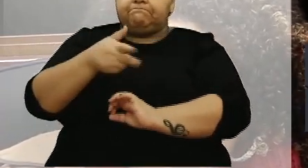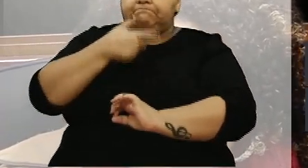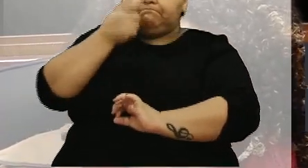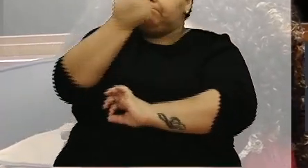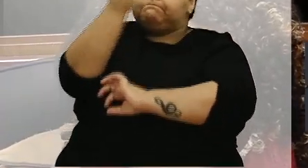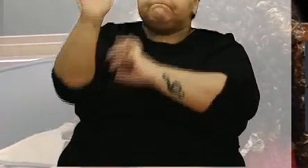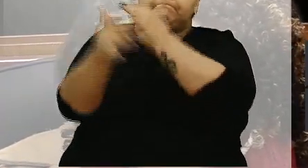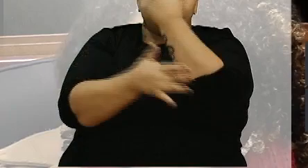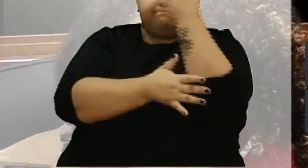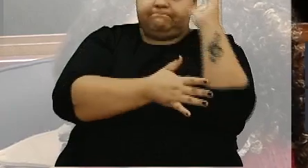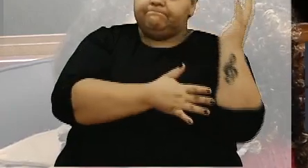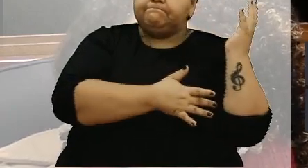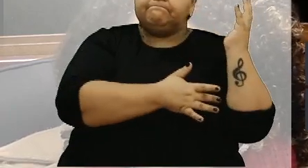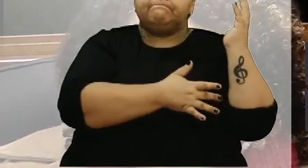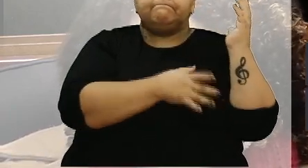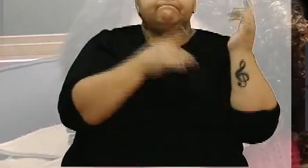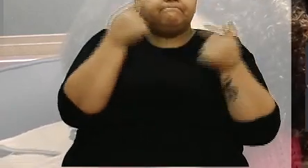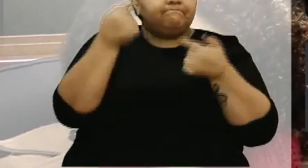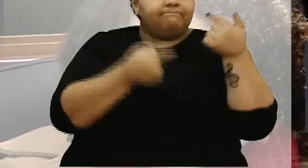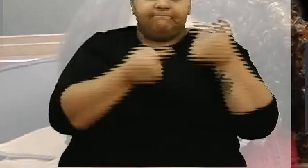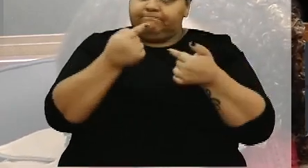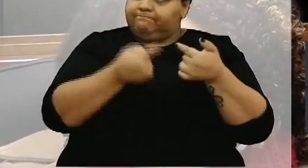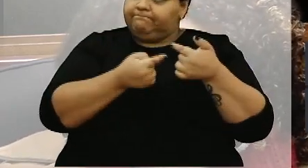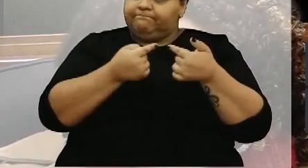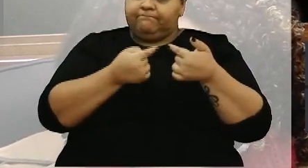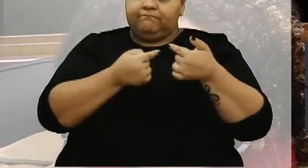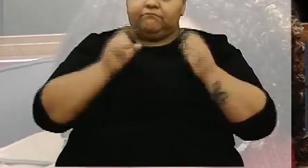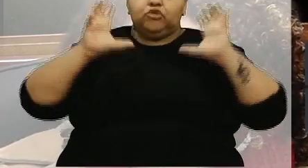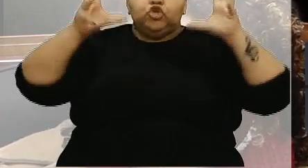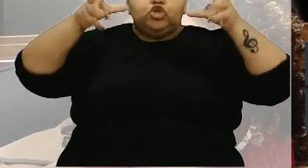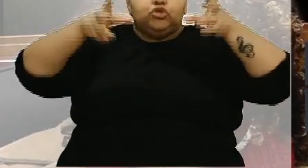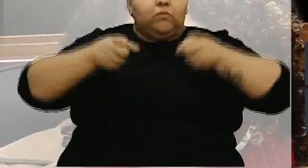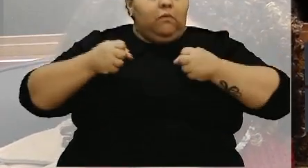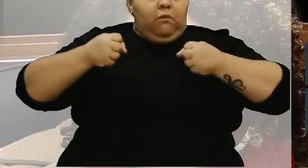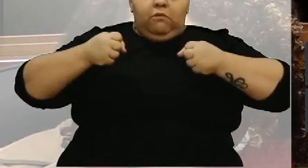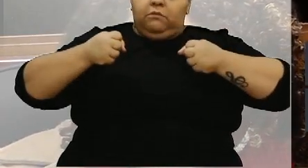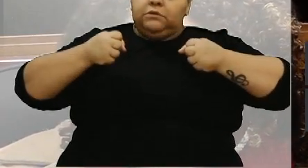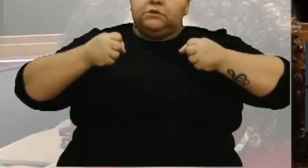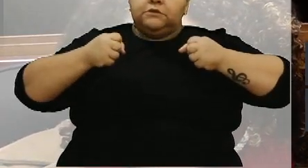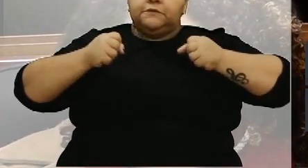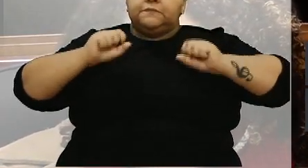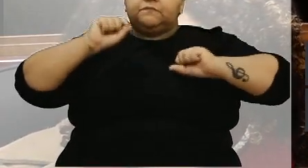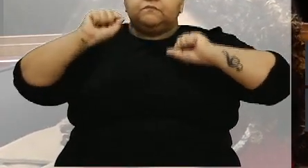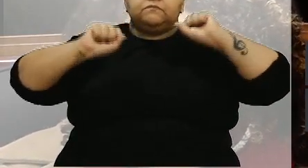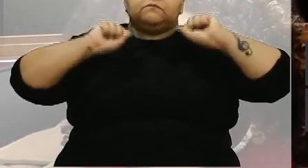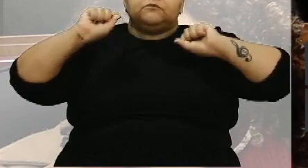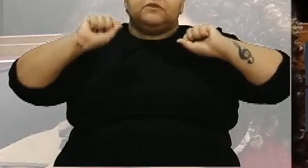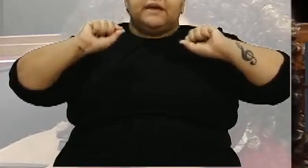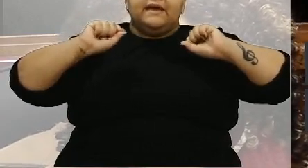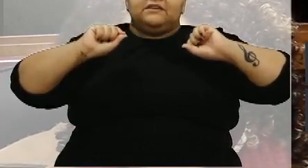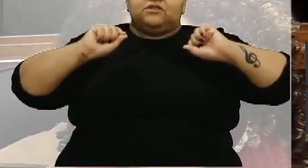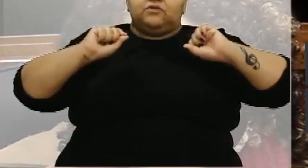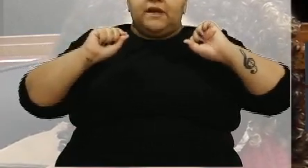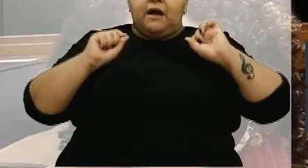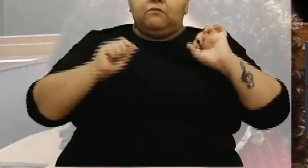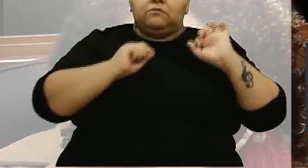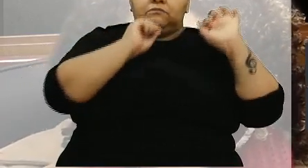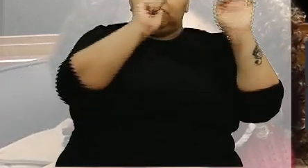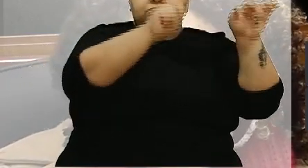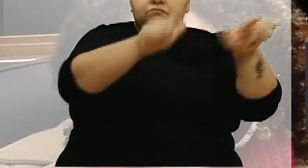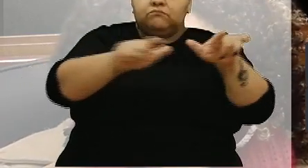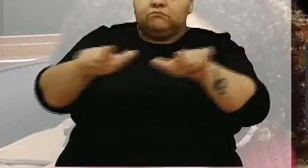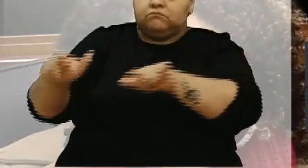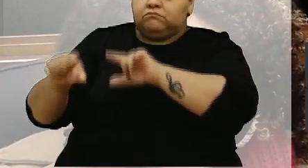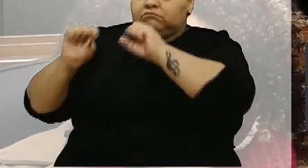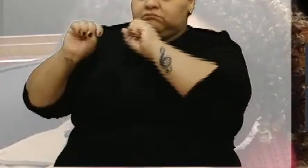fato, vereadora Estela, é uma discussão intersetorial. Quando a gente fala onde os espaços habitacionais